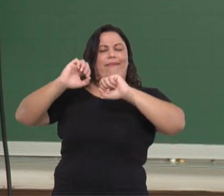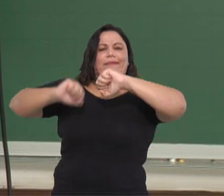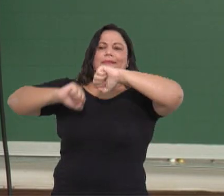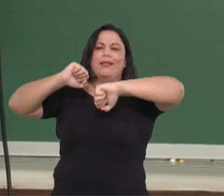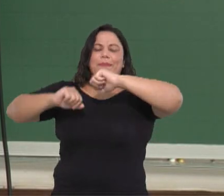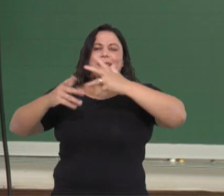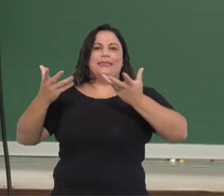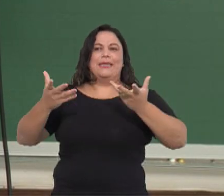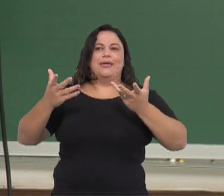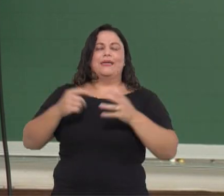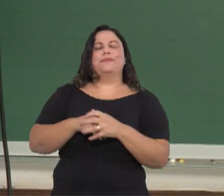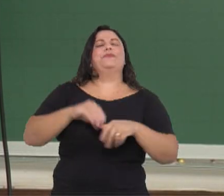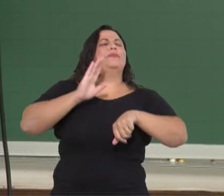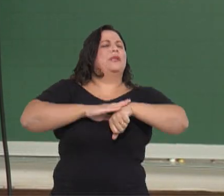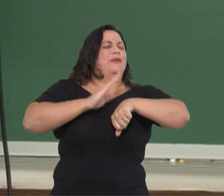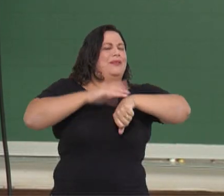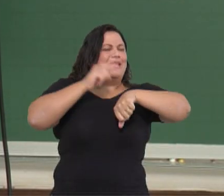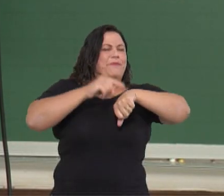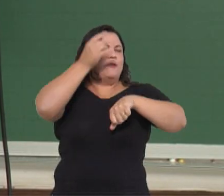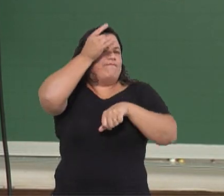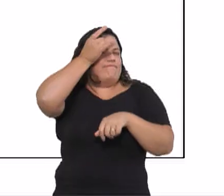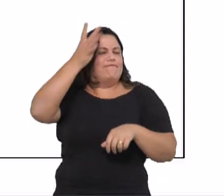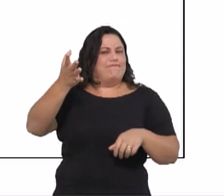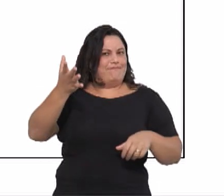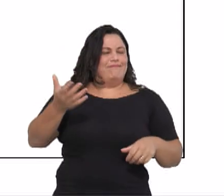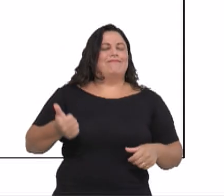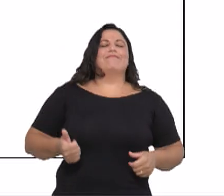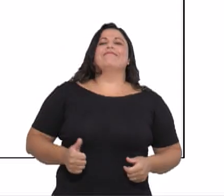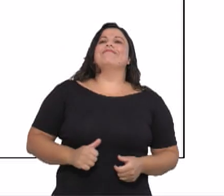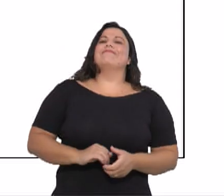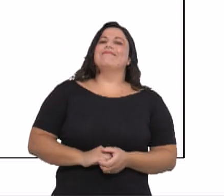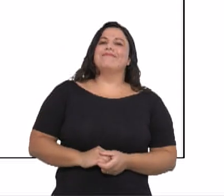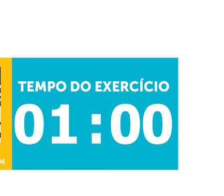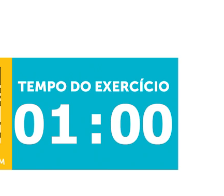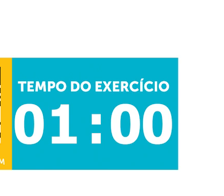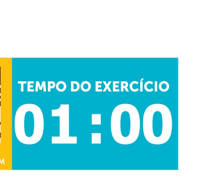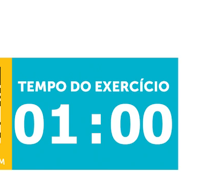está ficando cada vez mais fácil e a gente já volta.